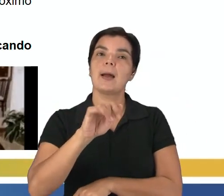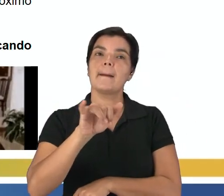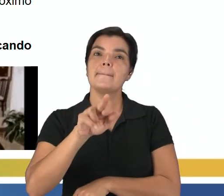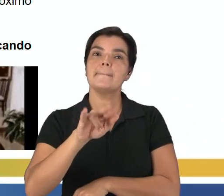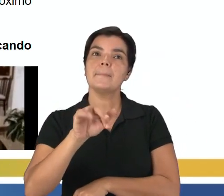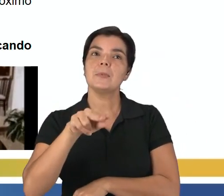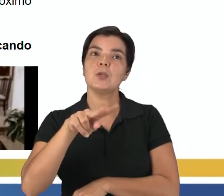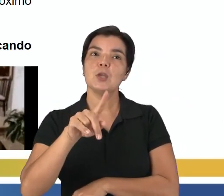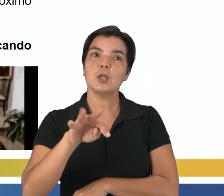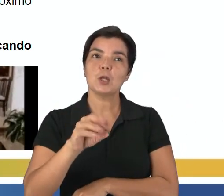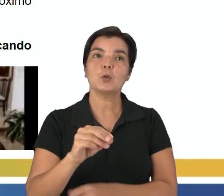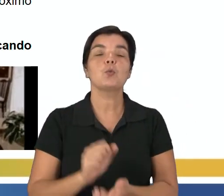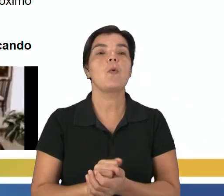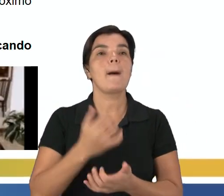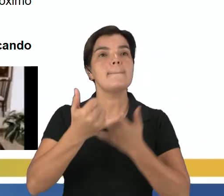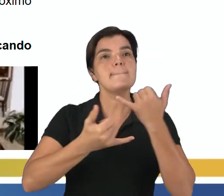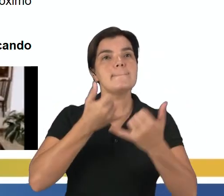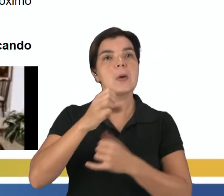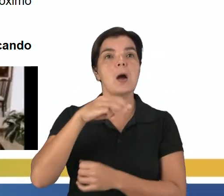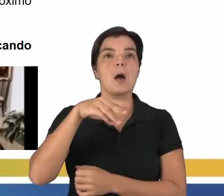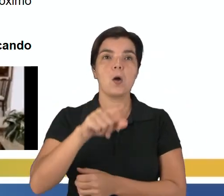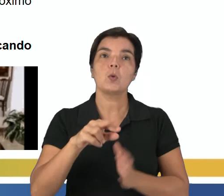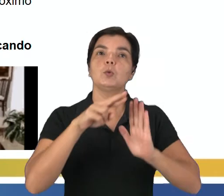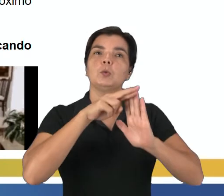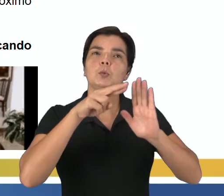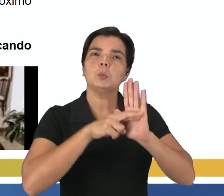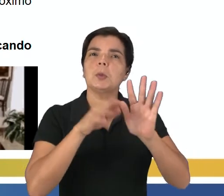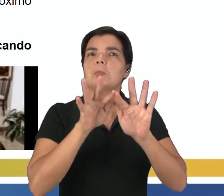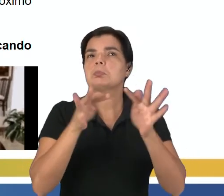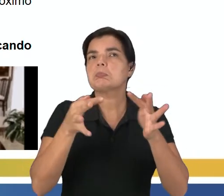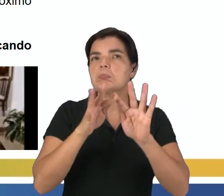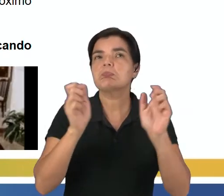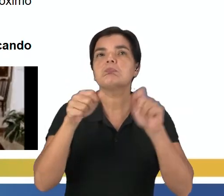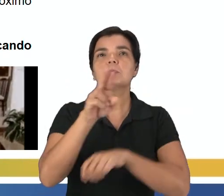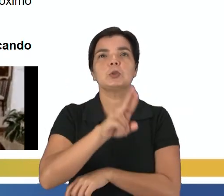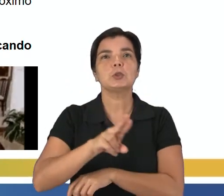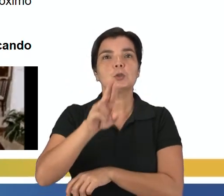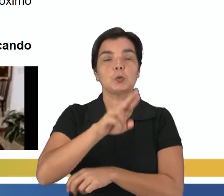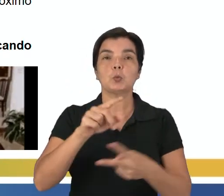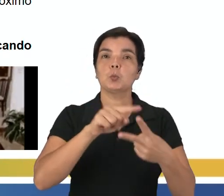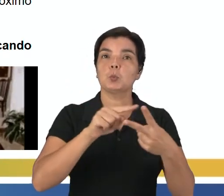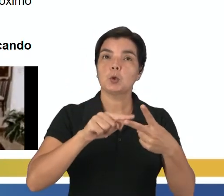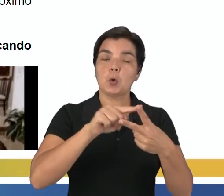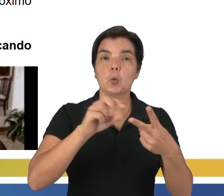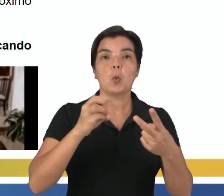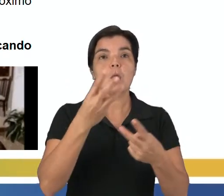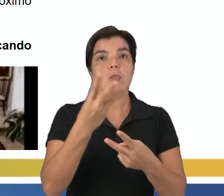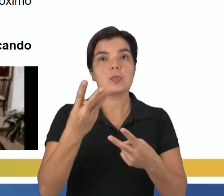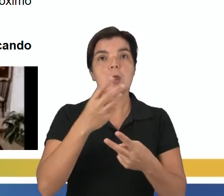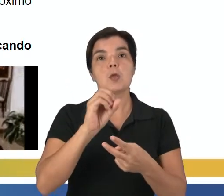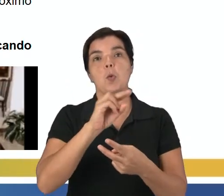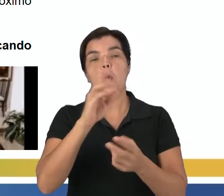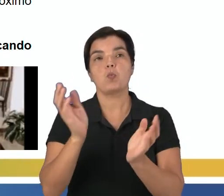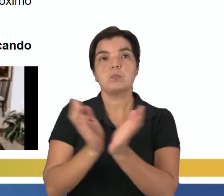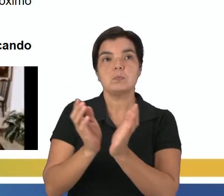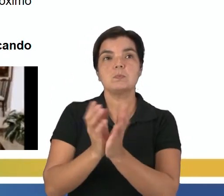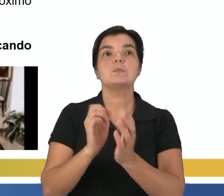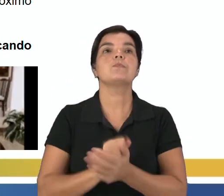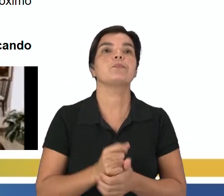Labirinto. A brincadeira Ampi possui regras bem simples e pode ser utilizado em dupla, trio ou em